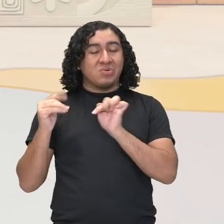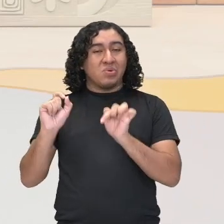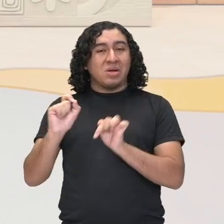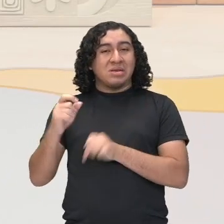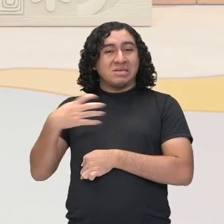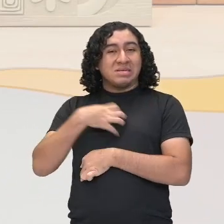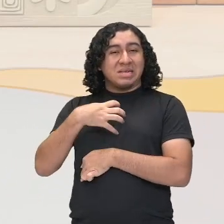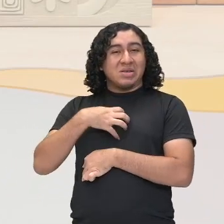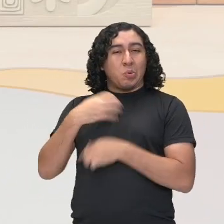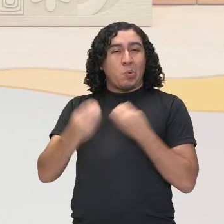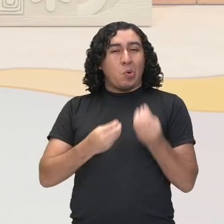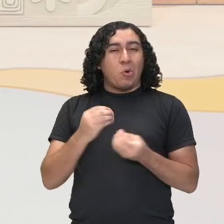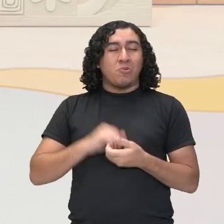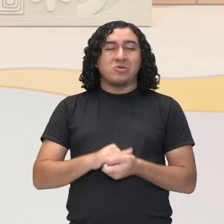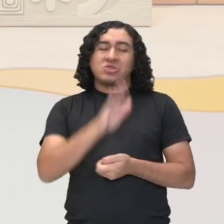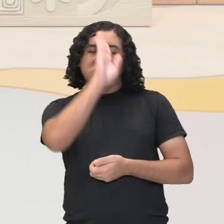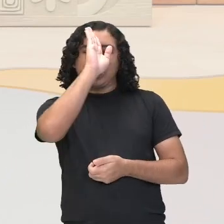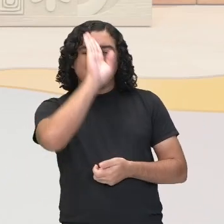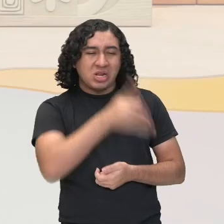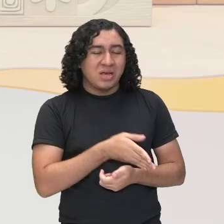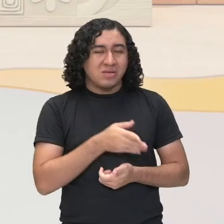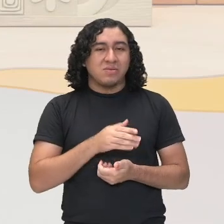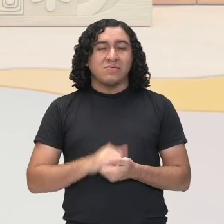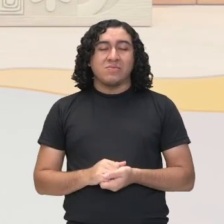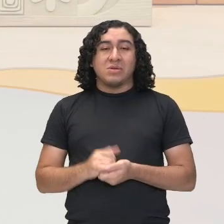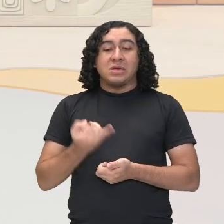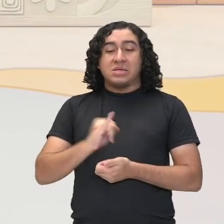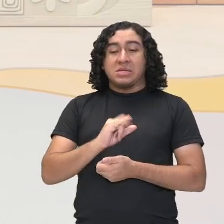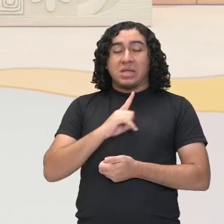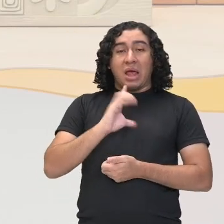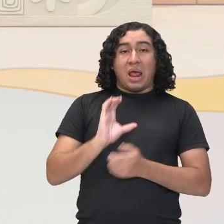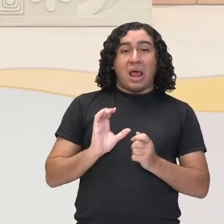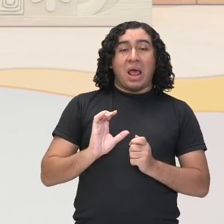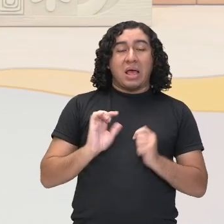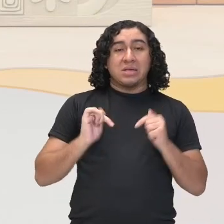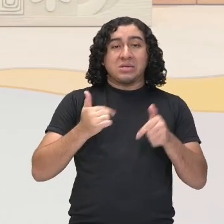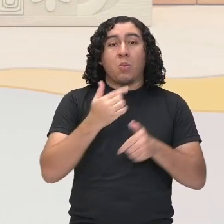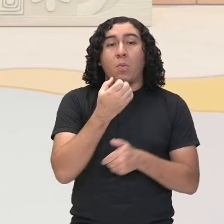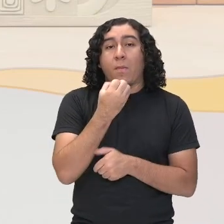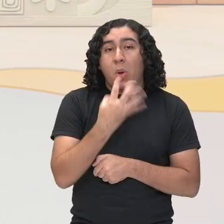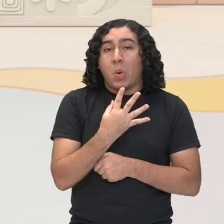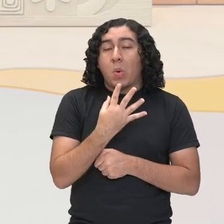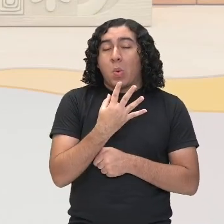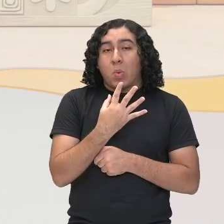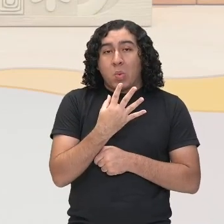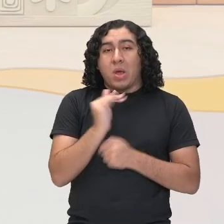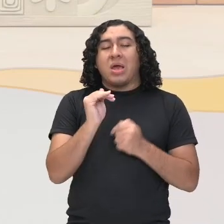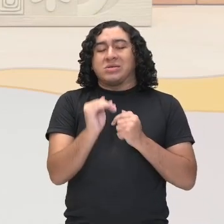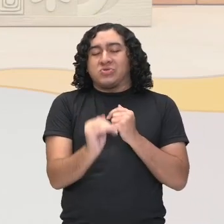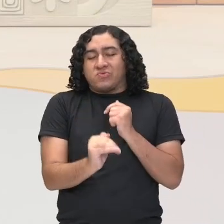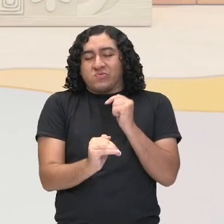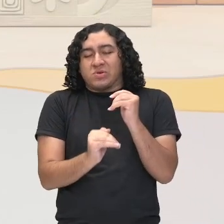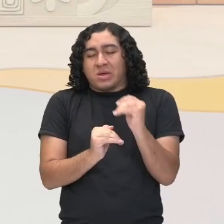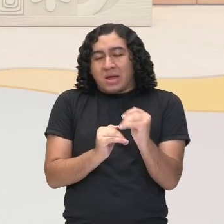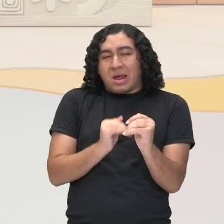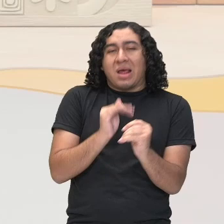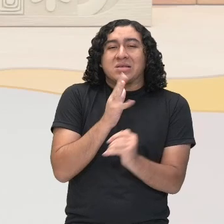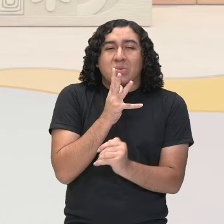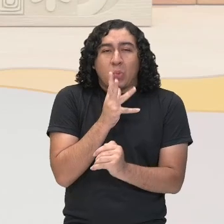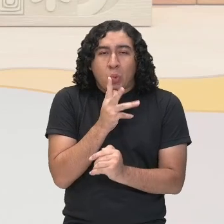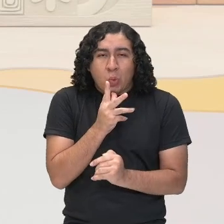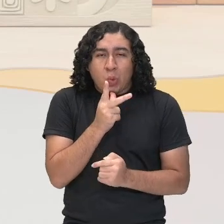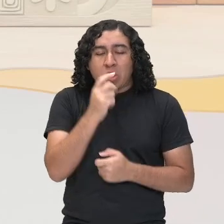que ela ocorra de uma vez só. E as ações boas, elas sejam gradativas, ou seja, que elas aconteçam de pouco